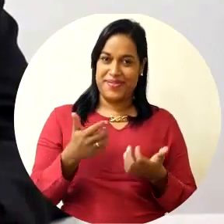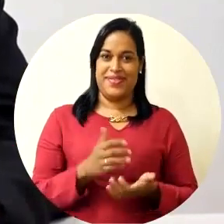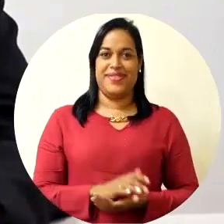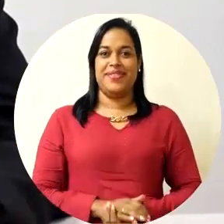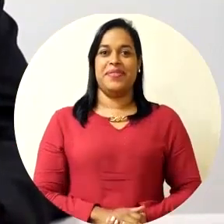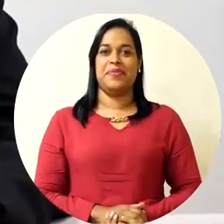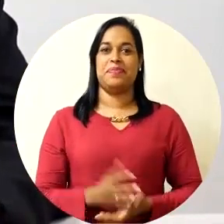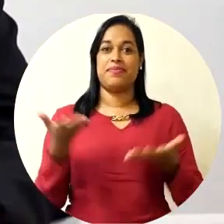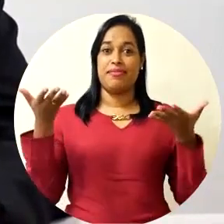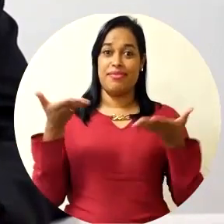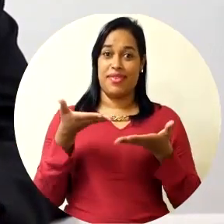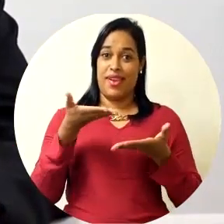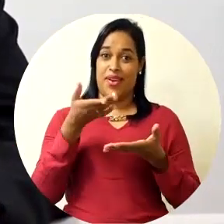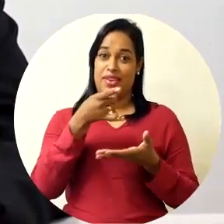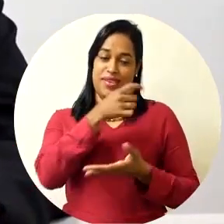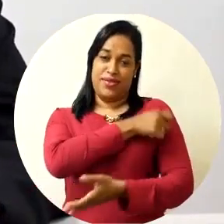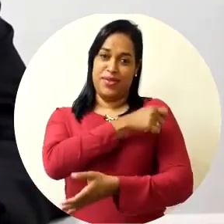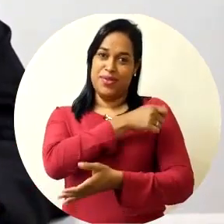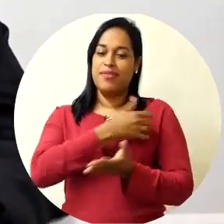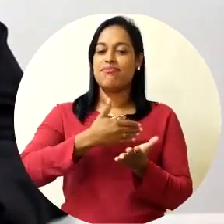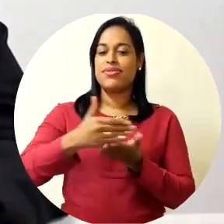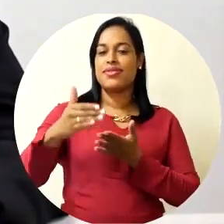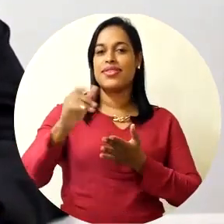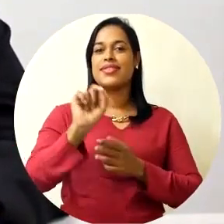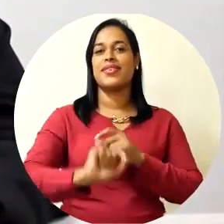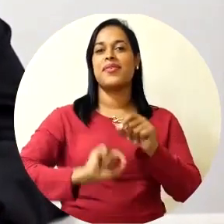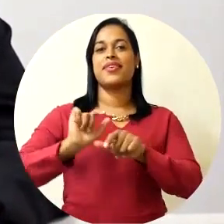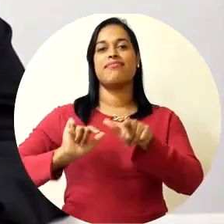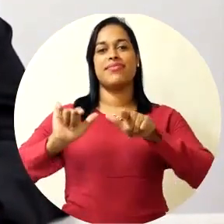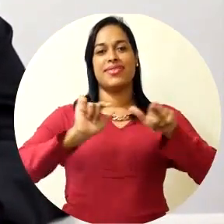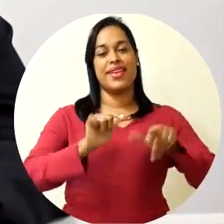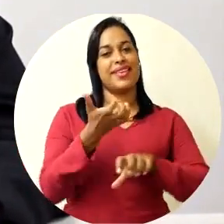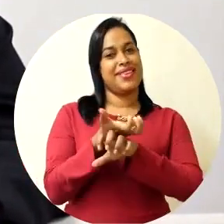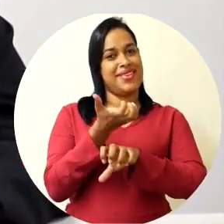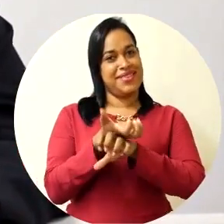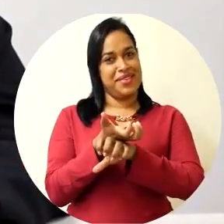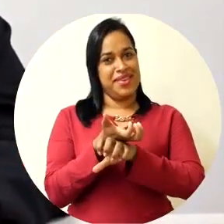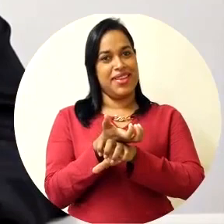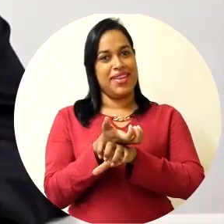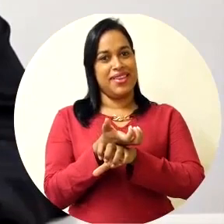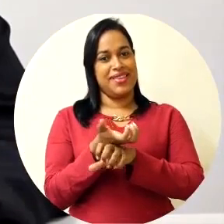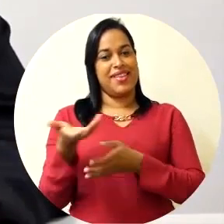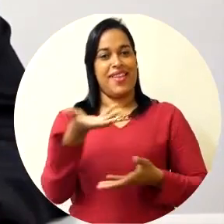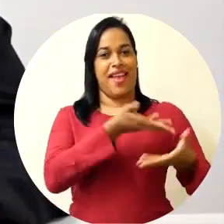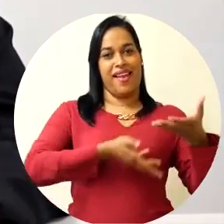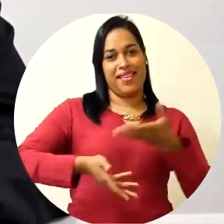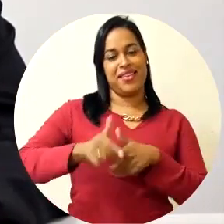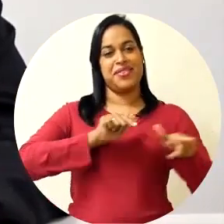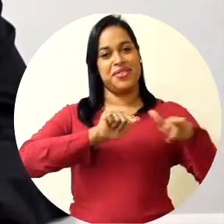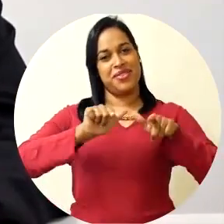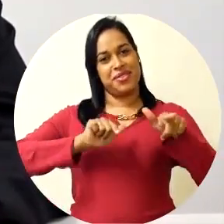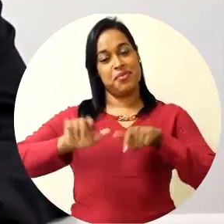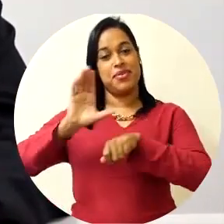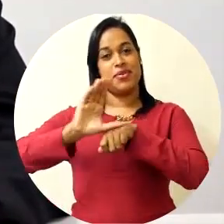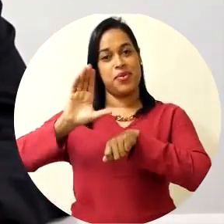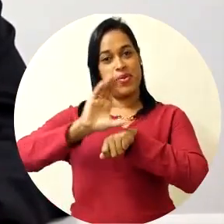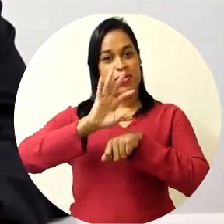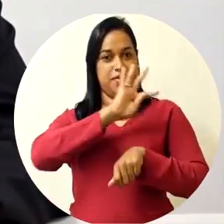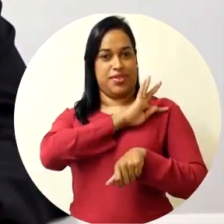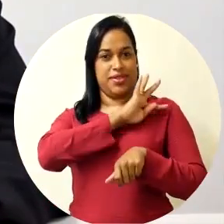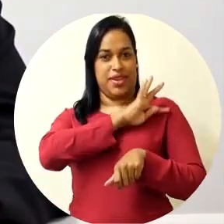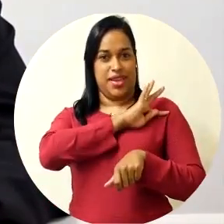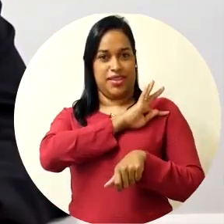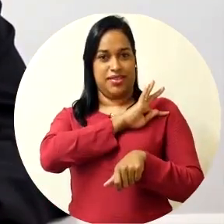Como vai? Tudo bem? Amigo aluno, hoje iremos iniciar nossos trabalhos na disciplina de Relações